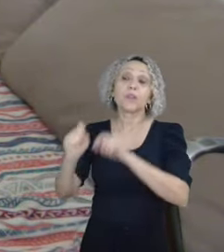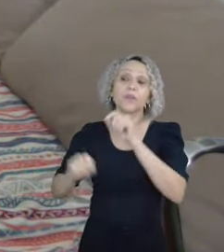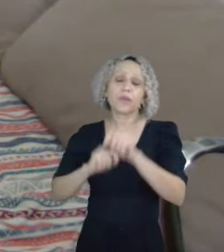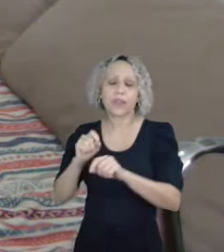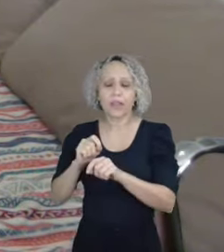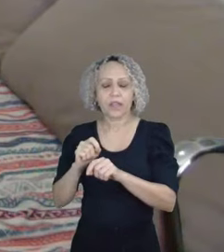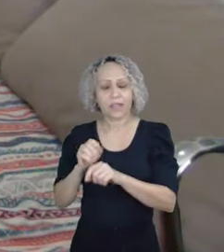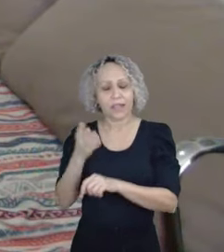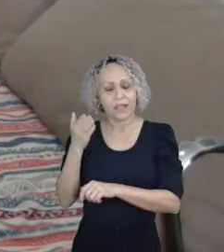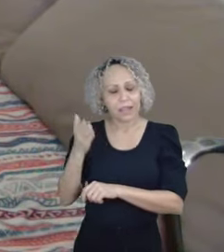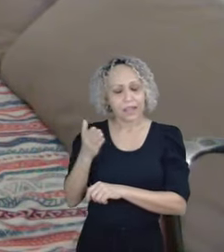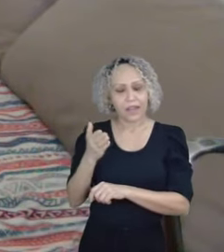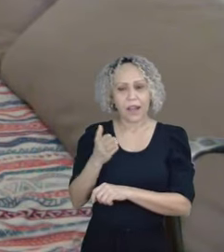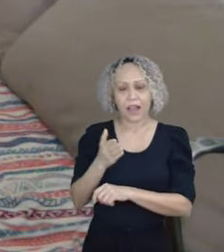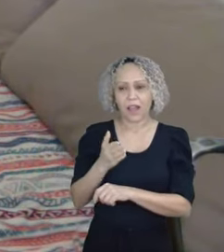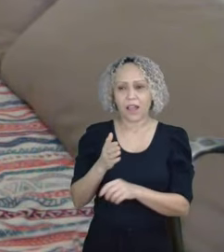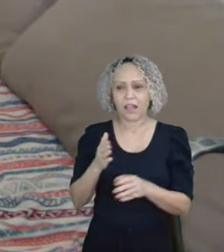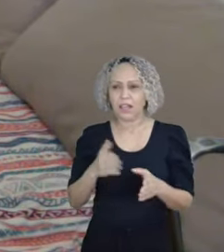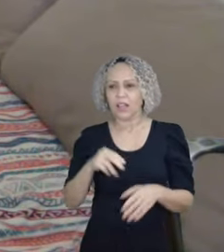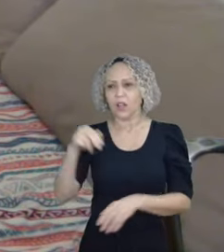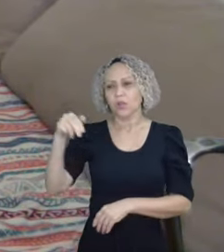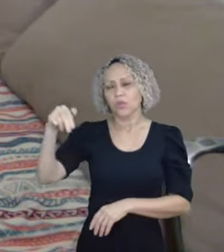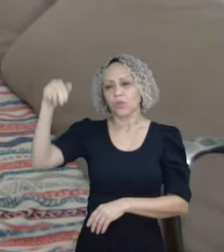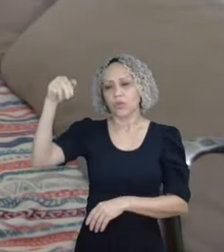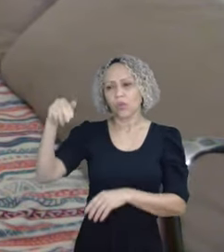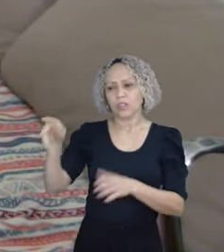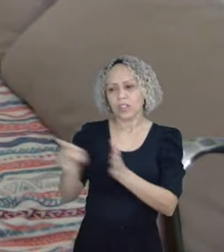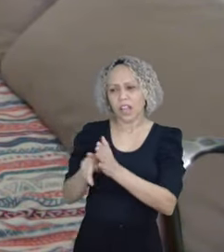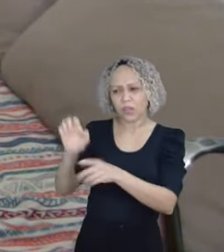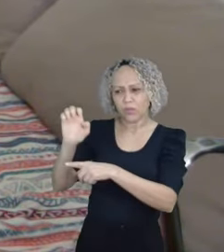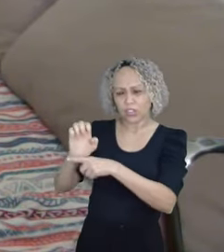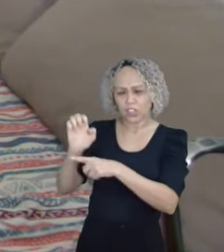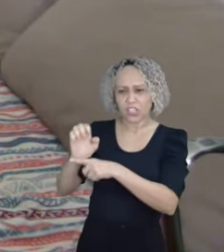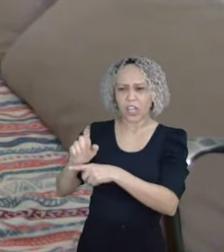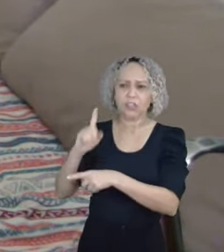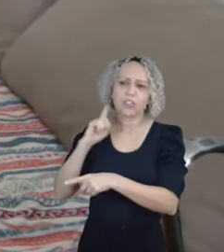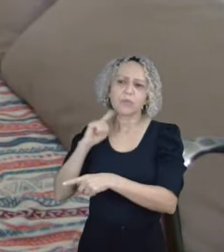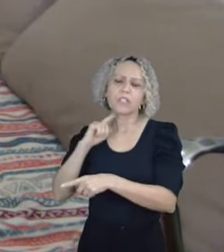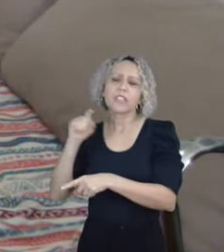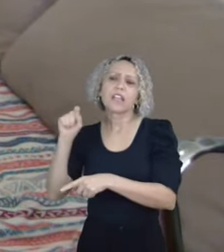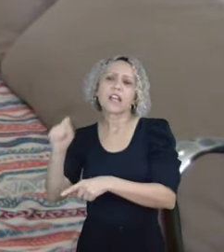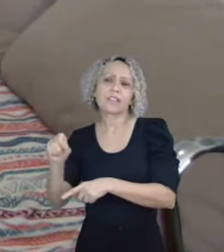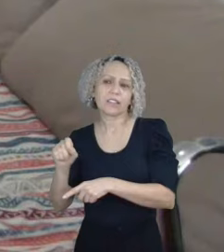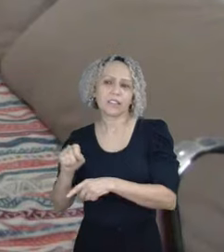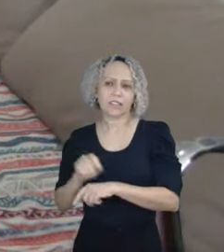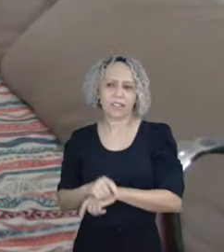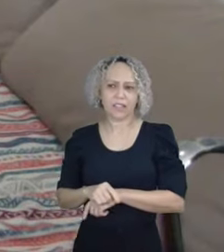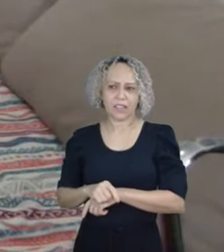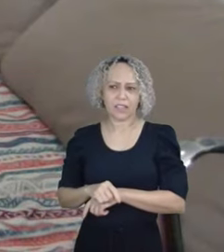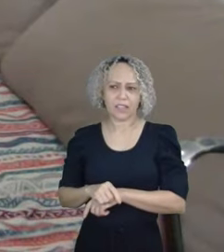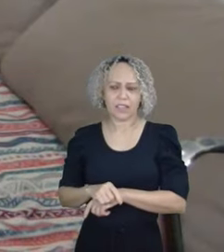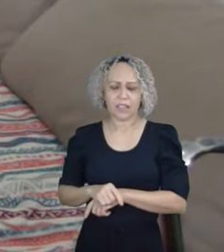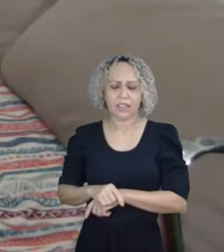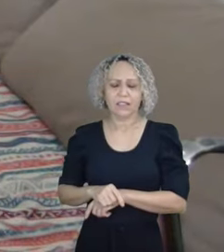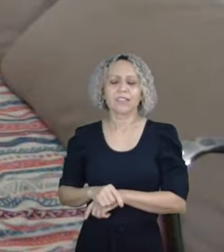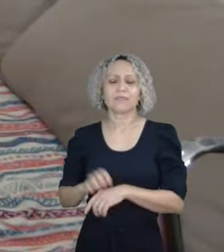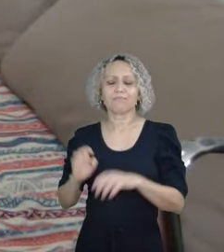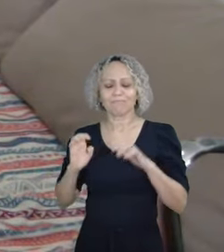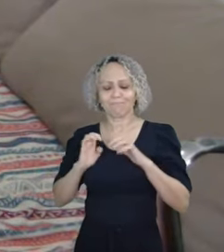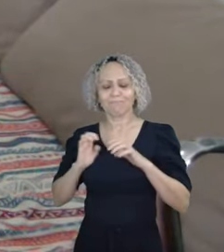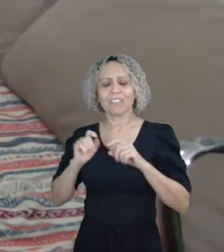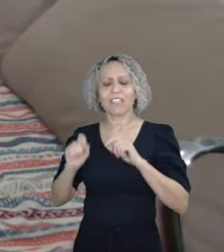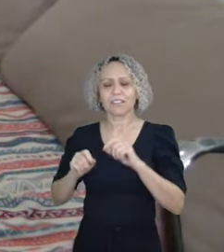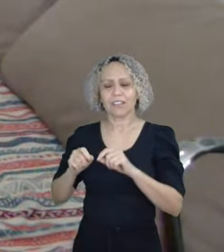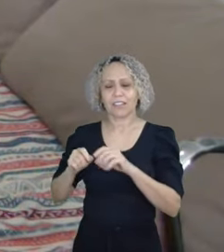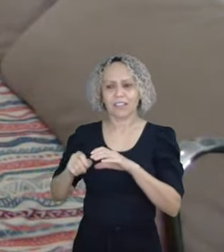do Jequitinhonha, no norte de Minas Gerais. Reservas essas que viraram alvo de alguma disputa internacional, com